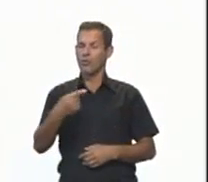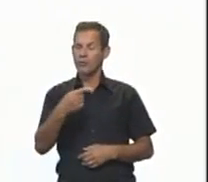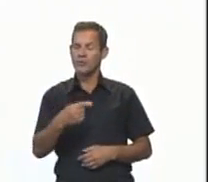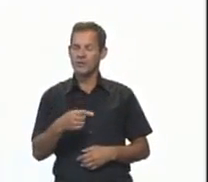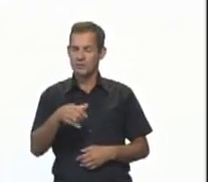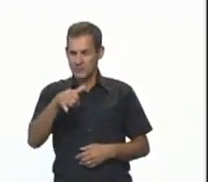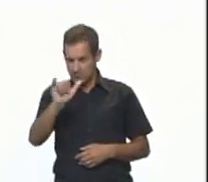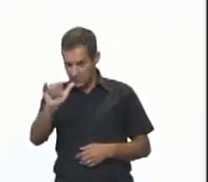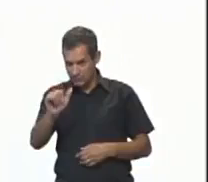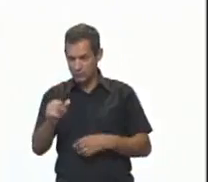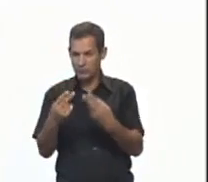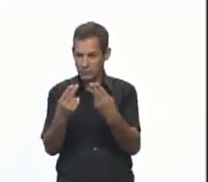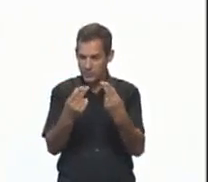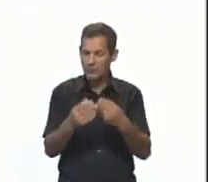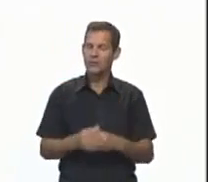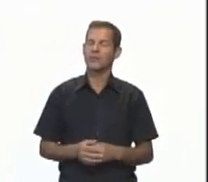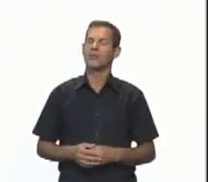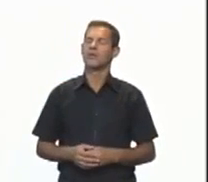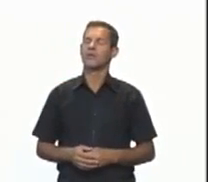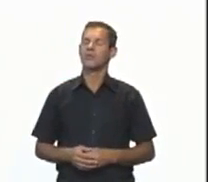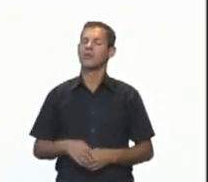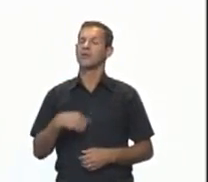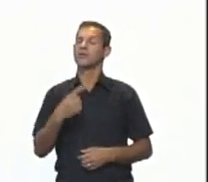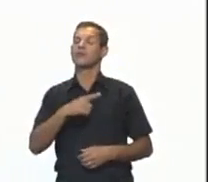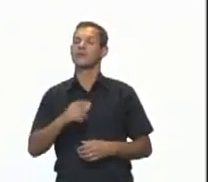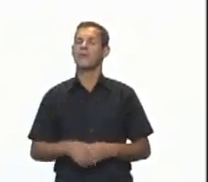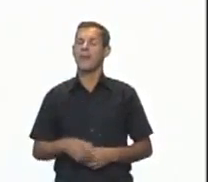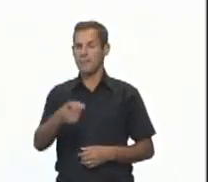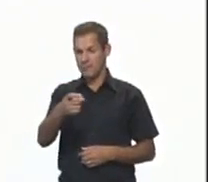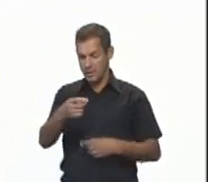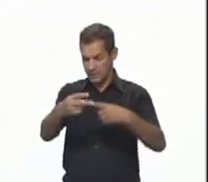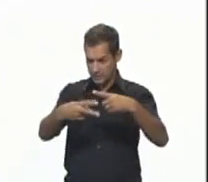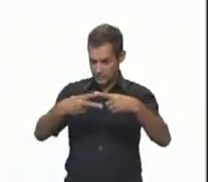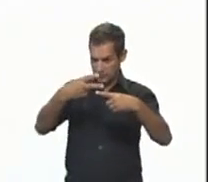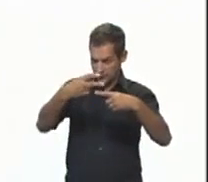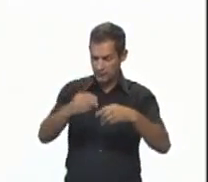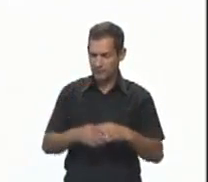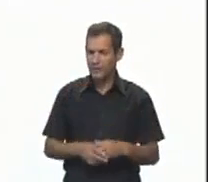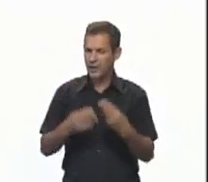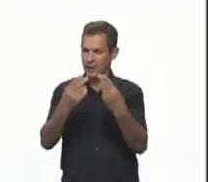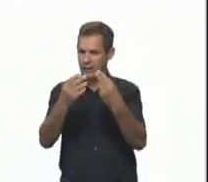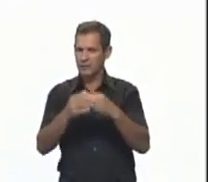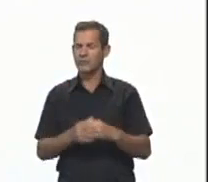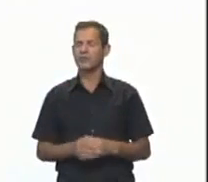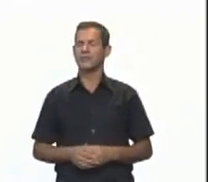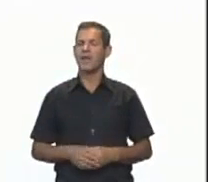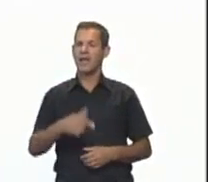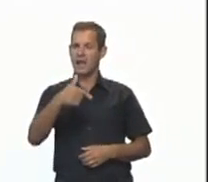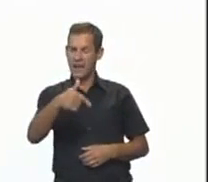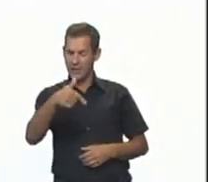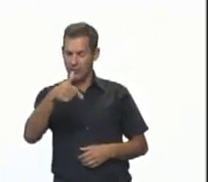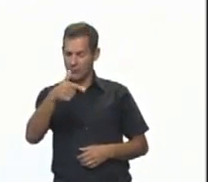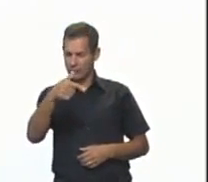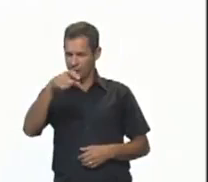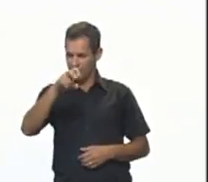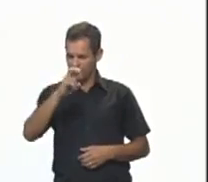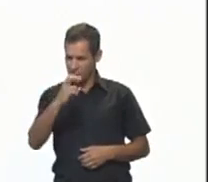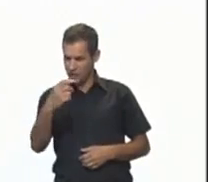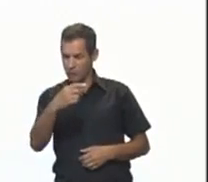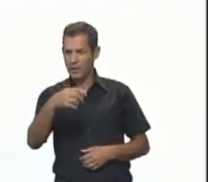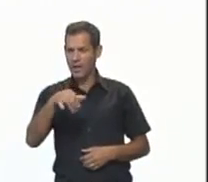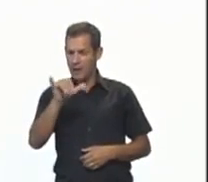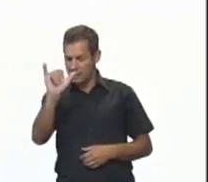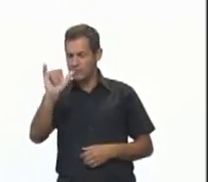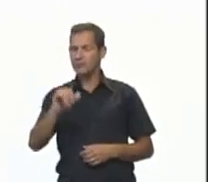y de ambos os lados da igualdade. Nós vamos ter x ao quadrado é igual a 25 menos